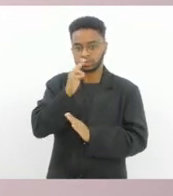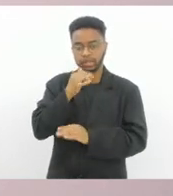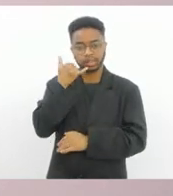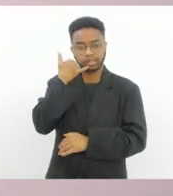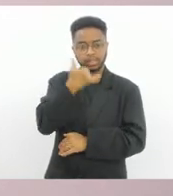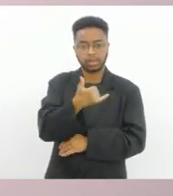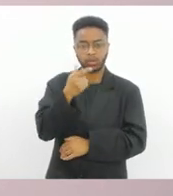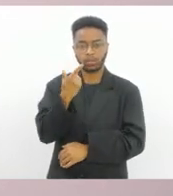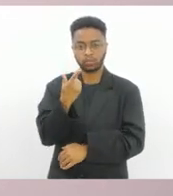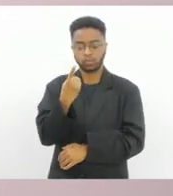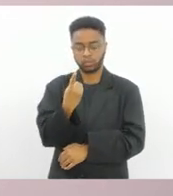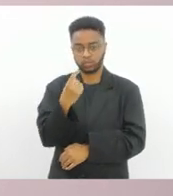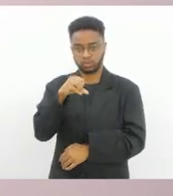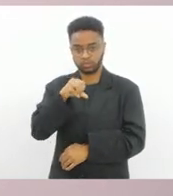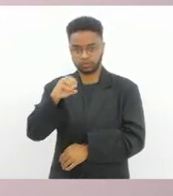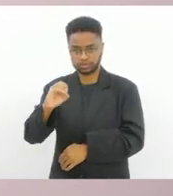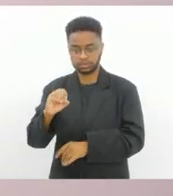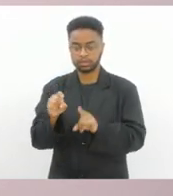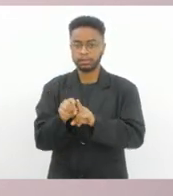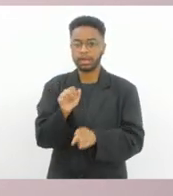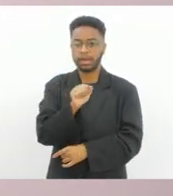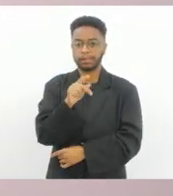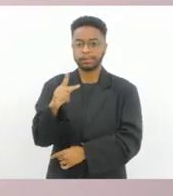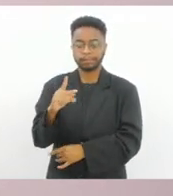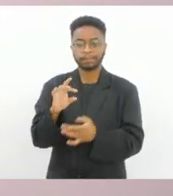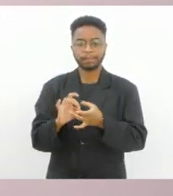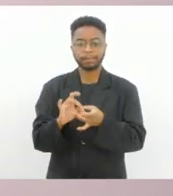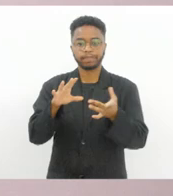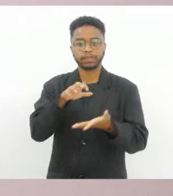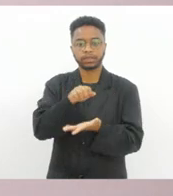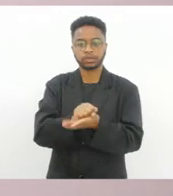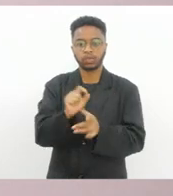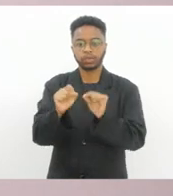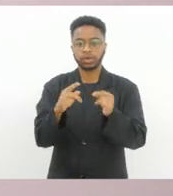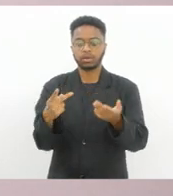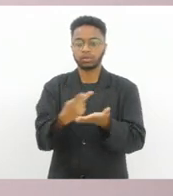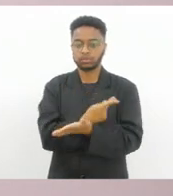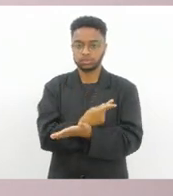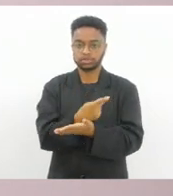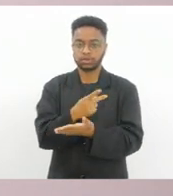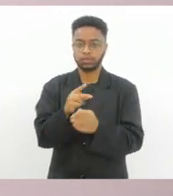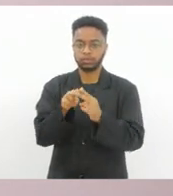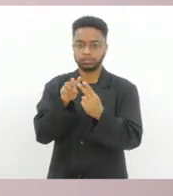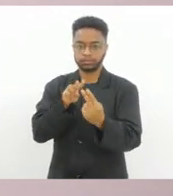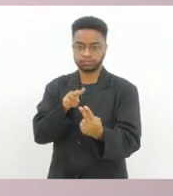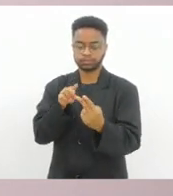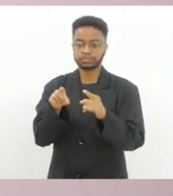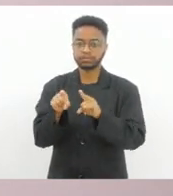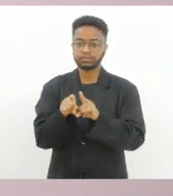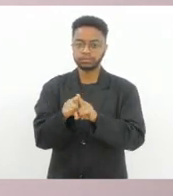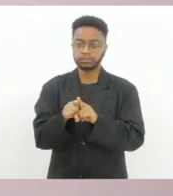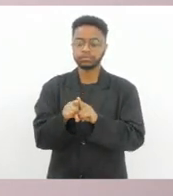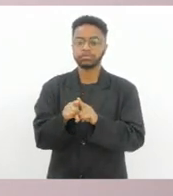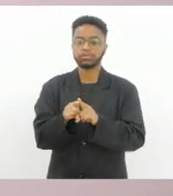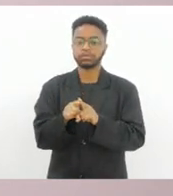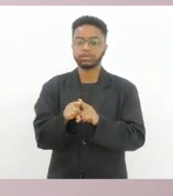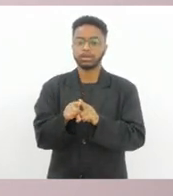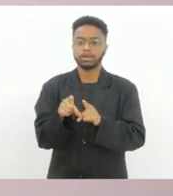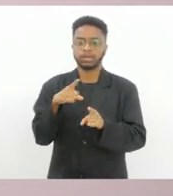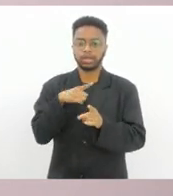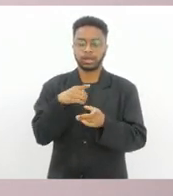para o 190. O aplicativo também possibilita o registro do boletim de ocorrência de modo online, o acesso à rede de